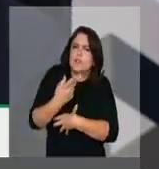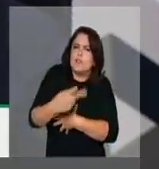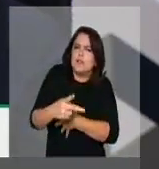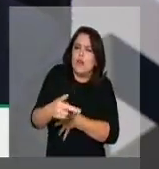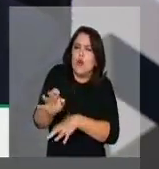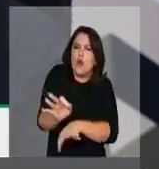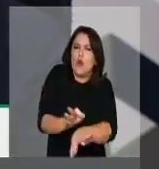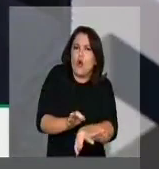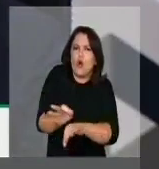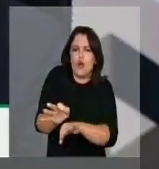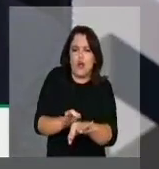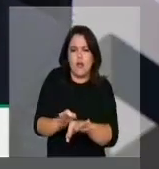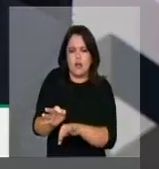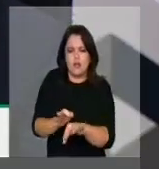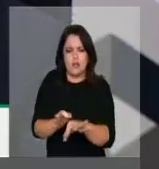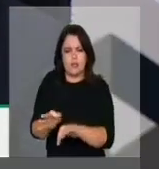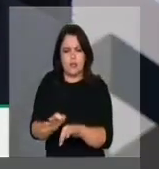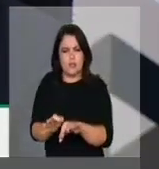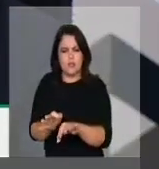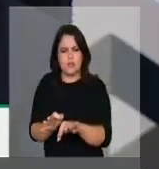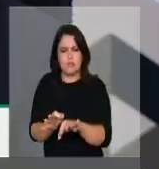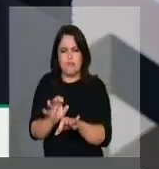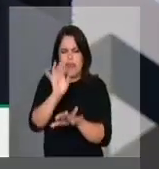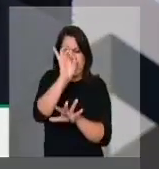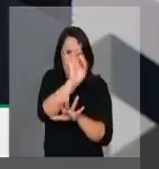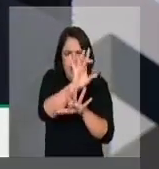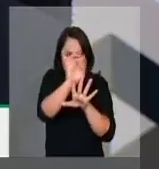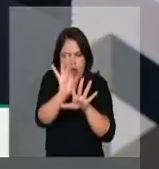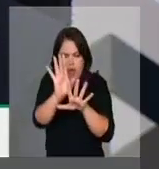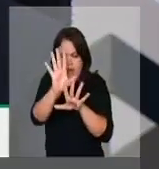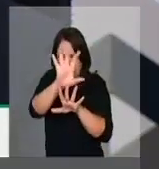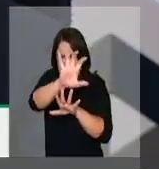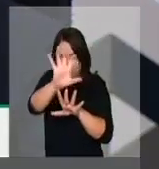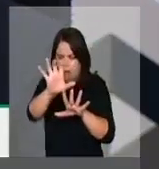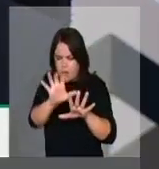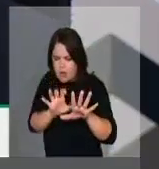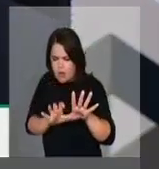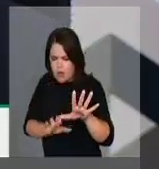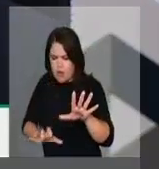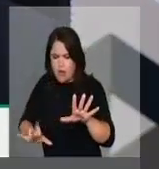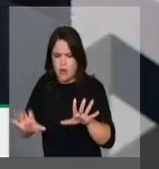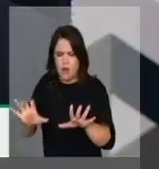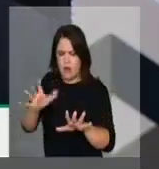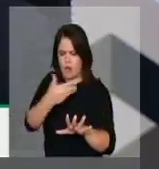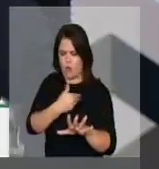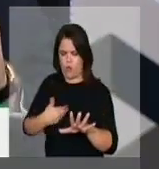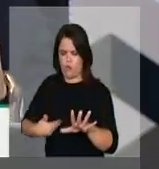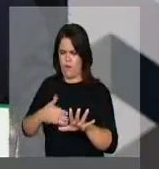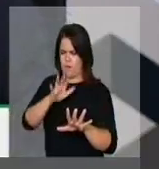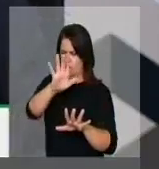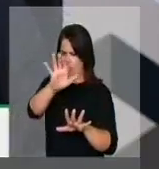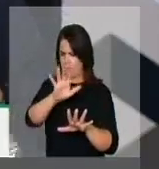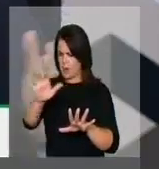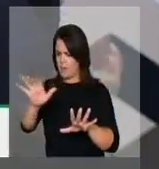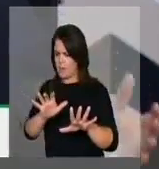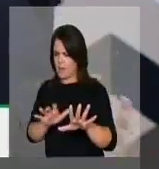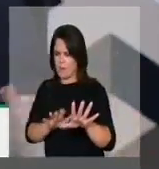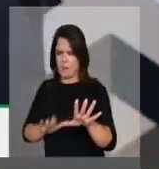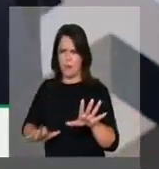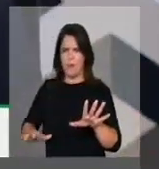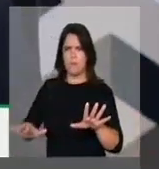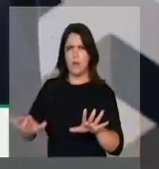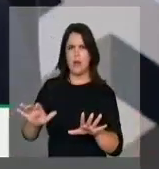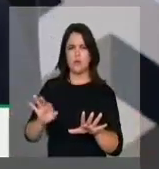eles organizam as funções do Estado e as alocam em determinados poderes. E aqui